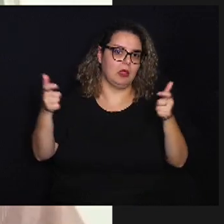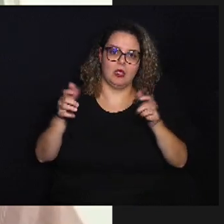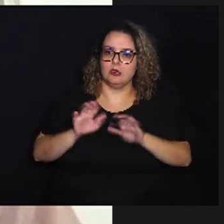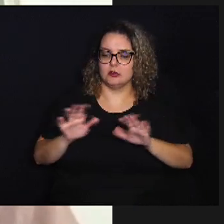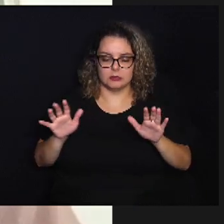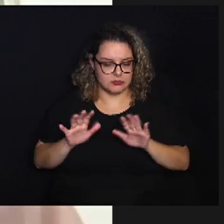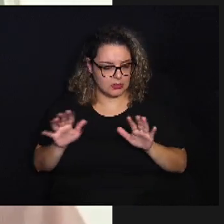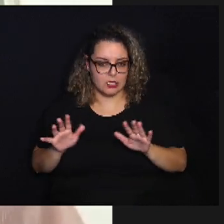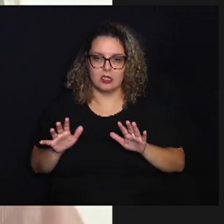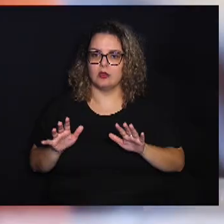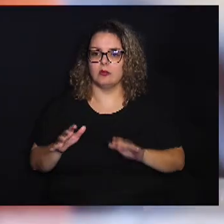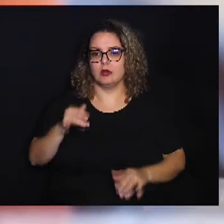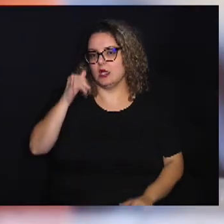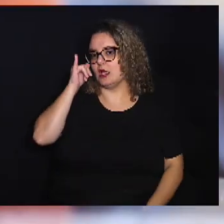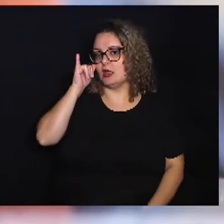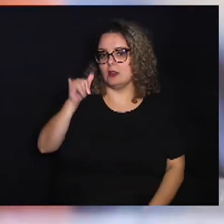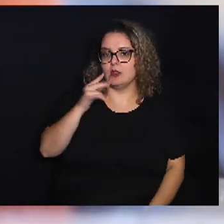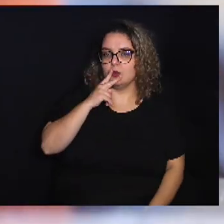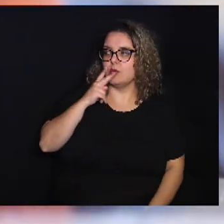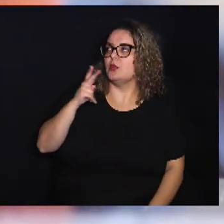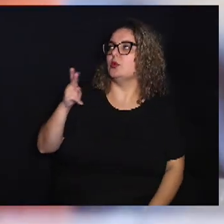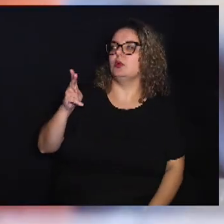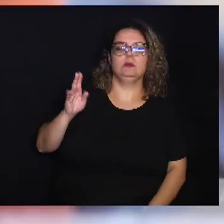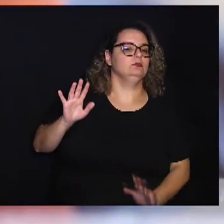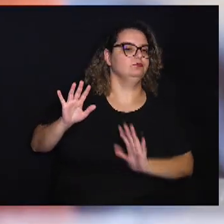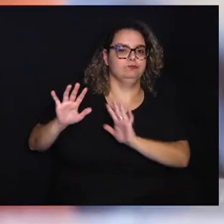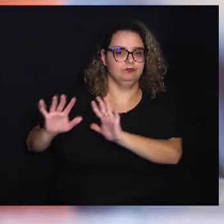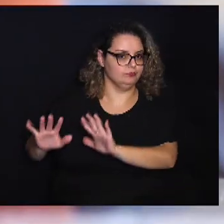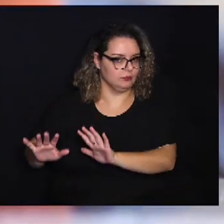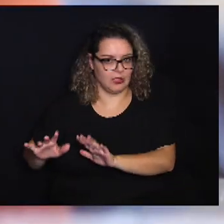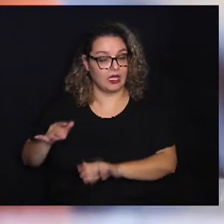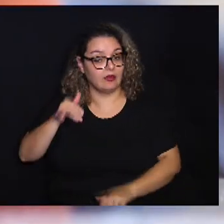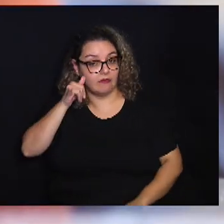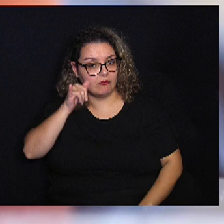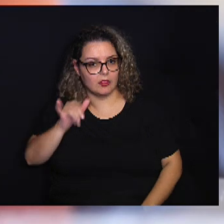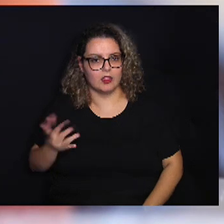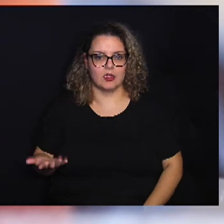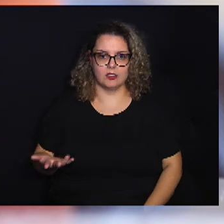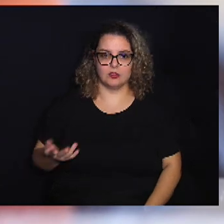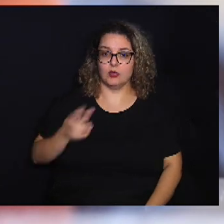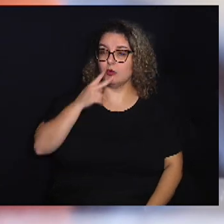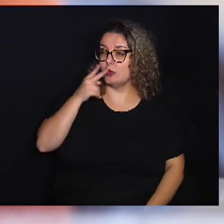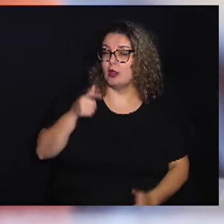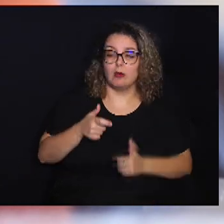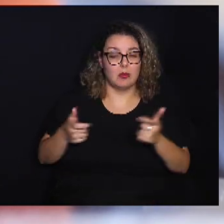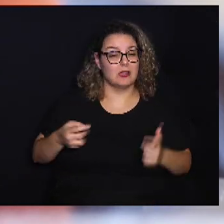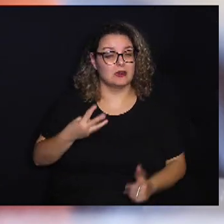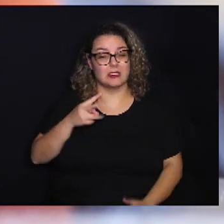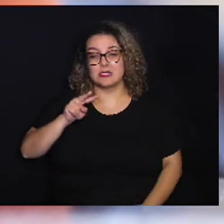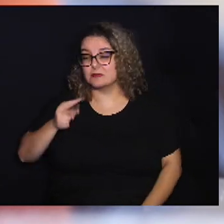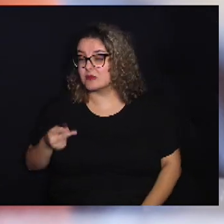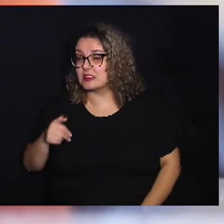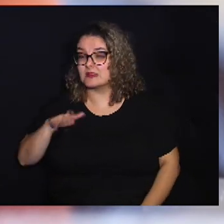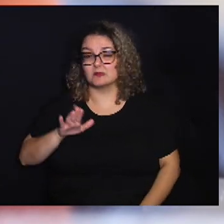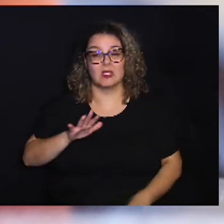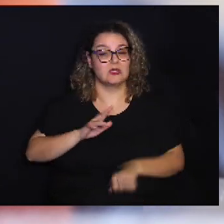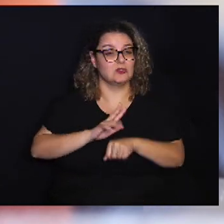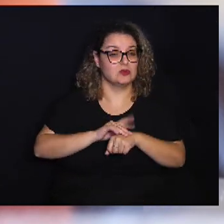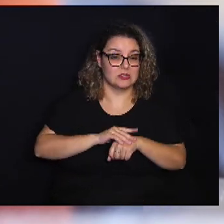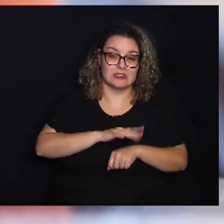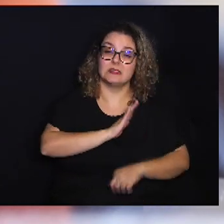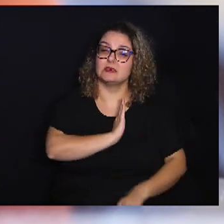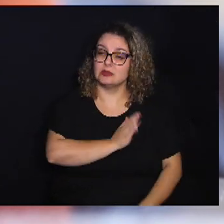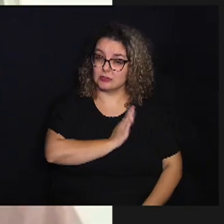né? Evitar o tabagismo, né, que é somente o tabagismo aumenta em mais de 3 vezes a chance de doença cardiovascular,